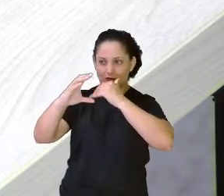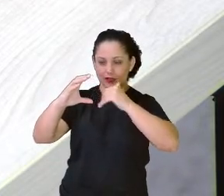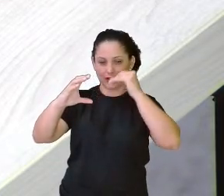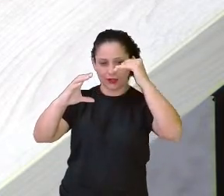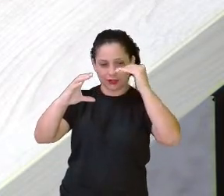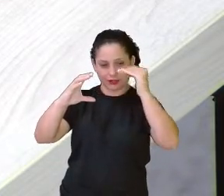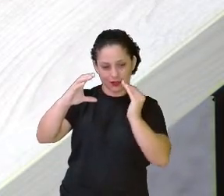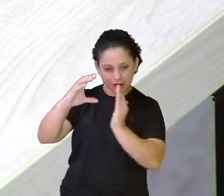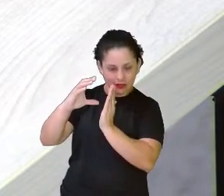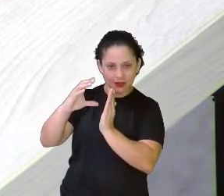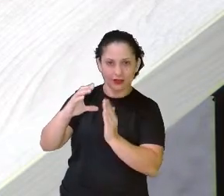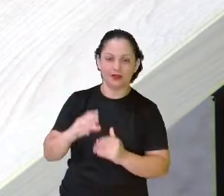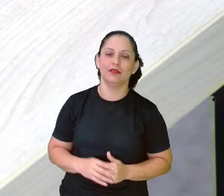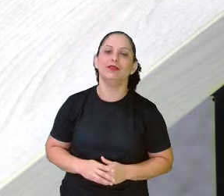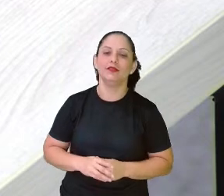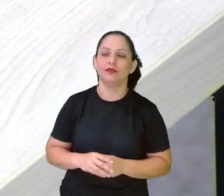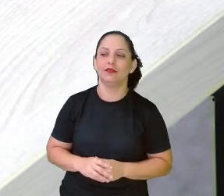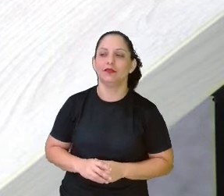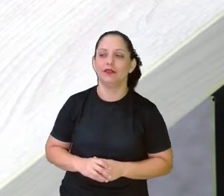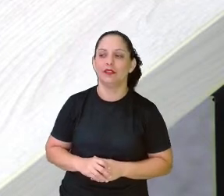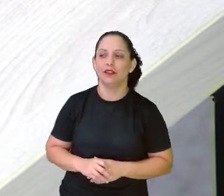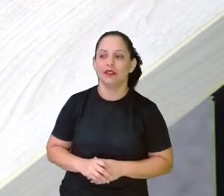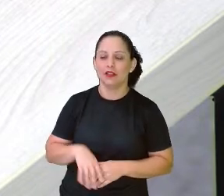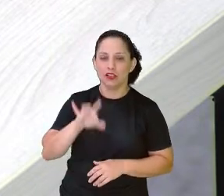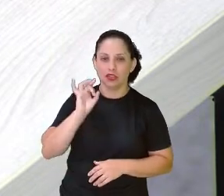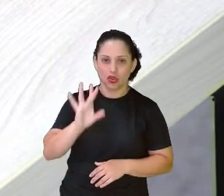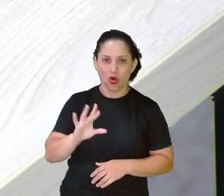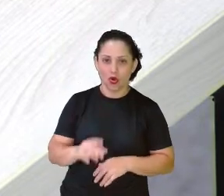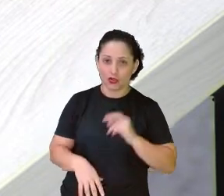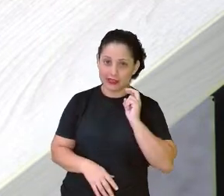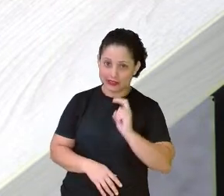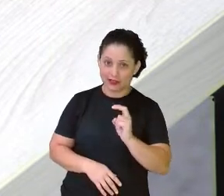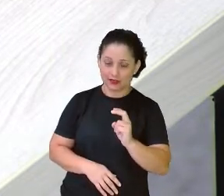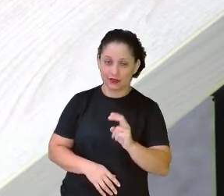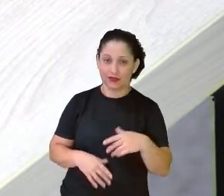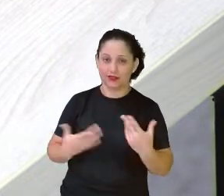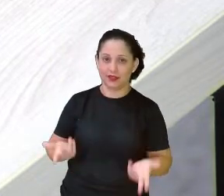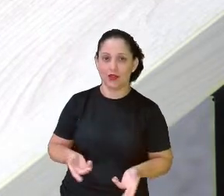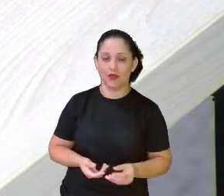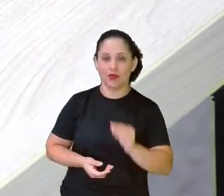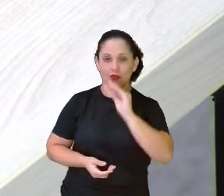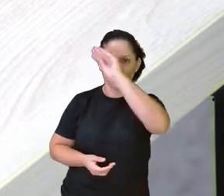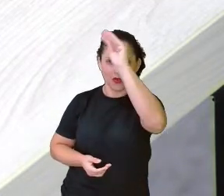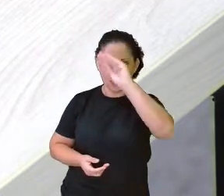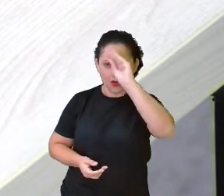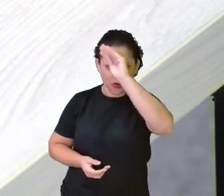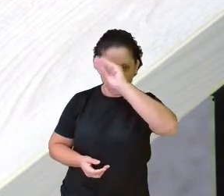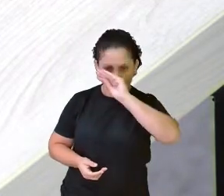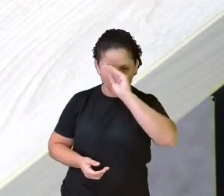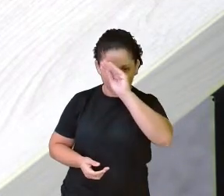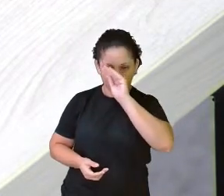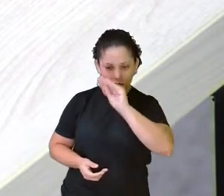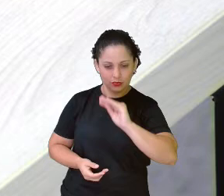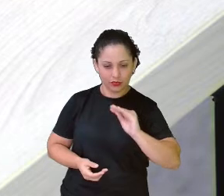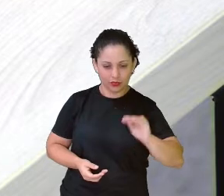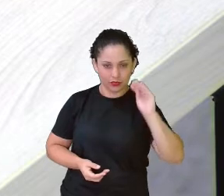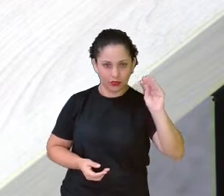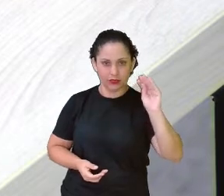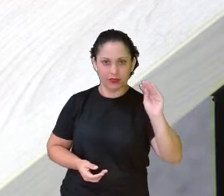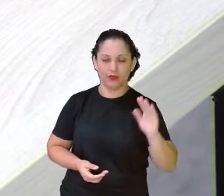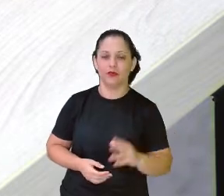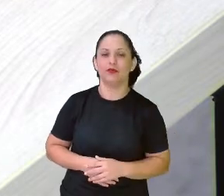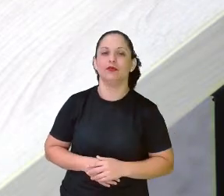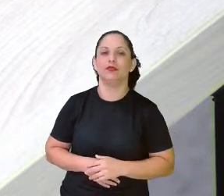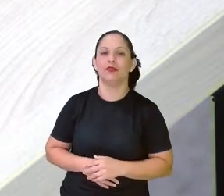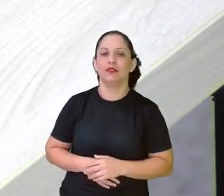produção? Eu só destaquei 5, então, 1, 2, 3, 4, 5. Tirei